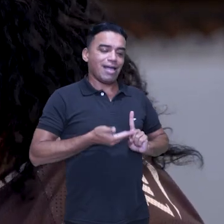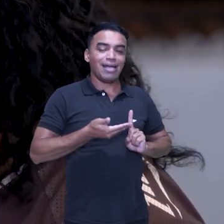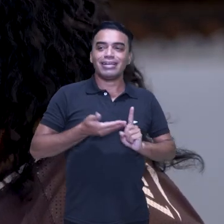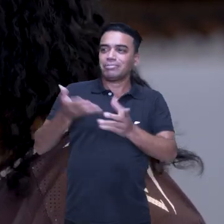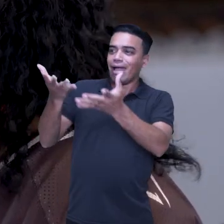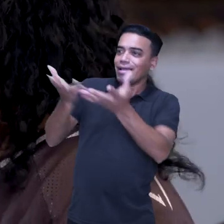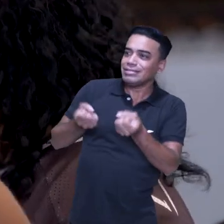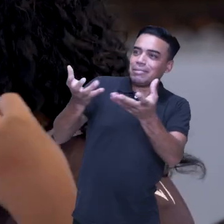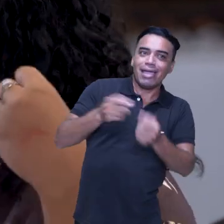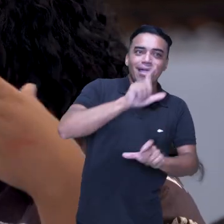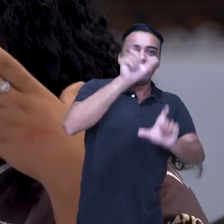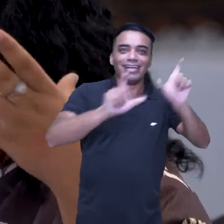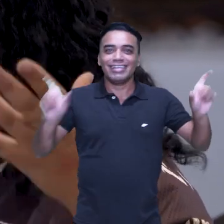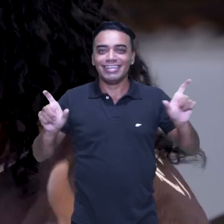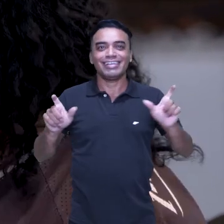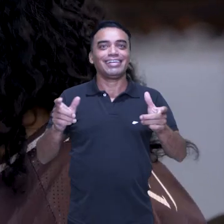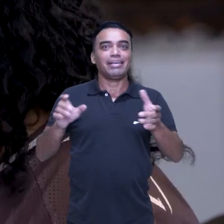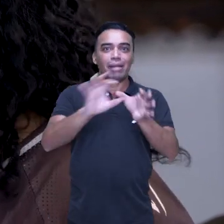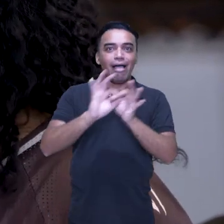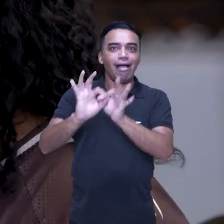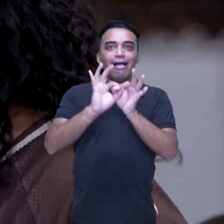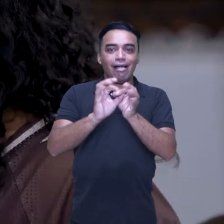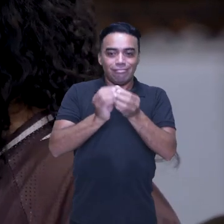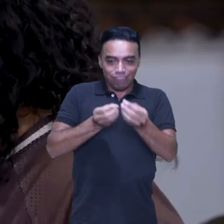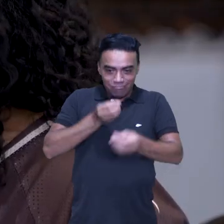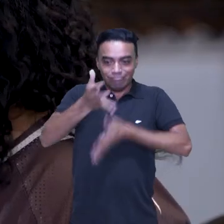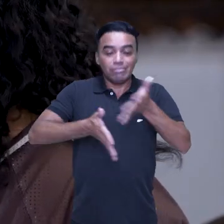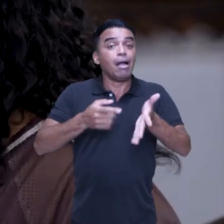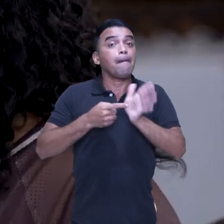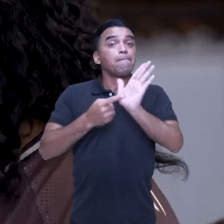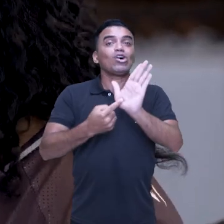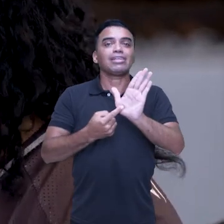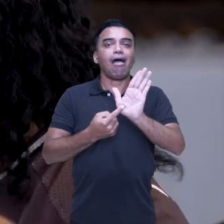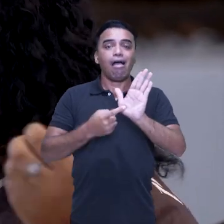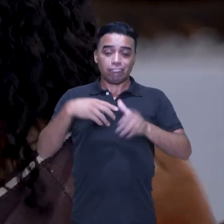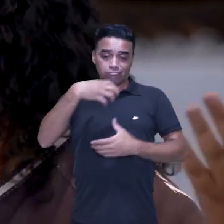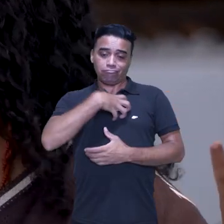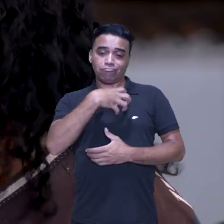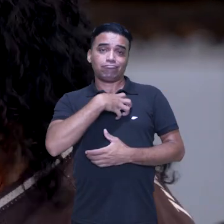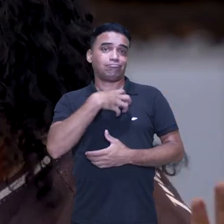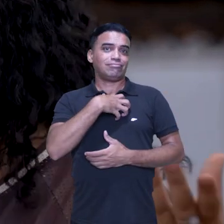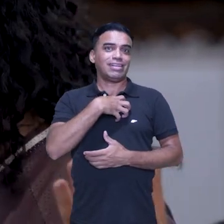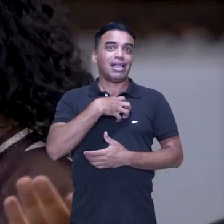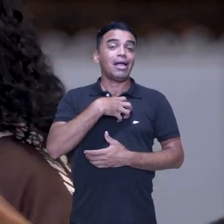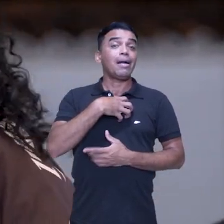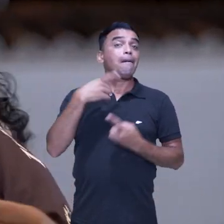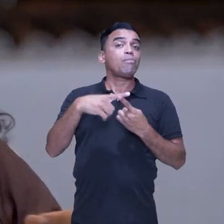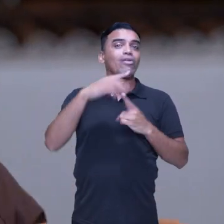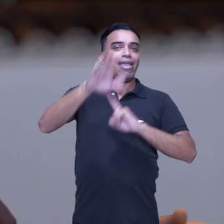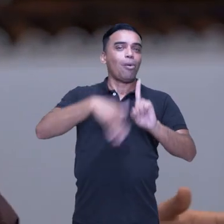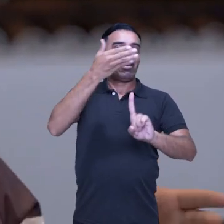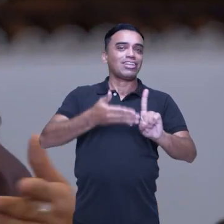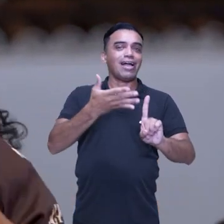a gente, para poder mostrar realmente quem eles são e o porquê deles estarem sendo homenageados.